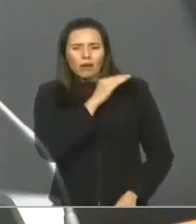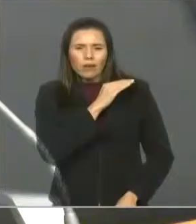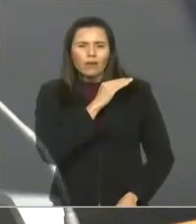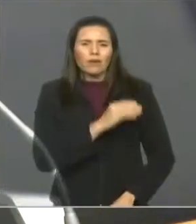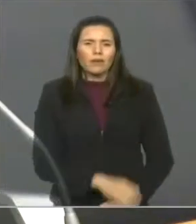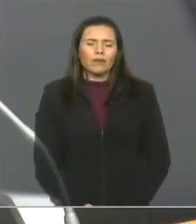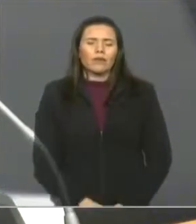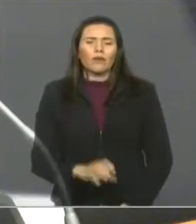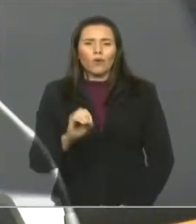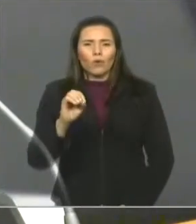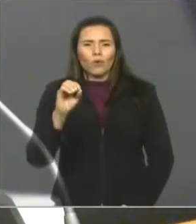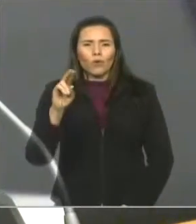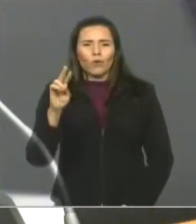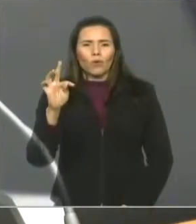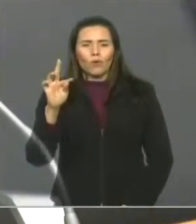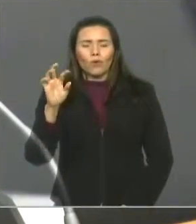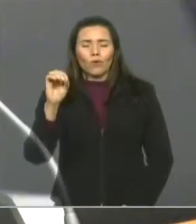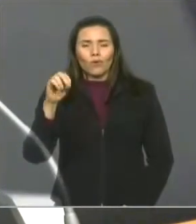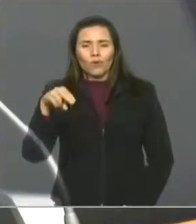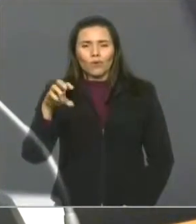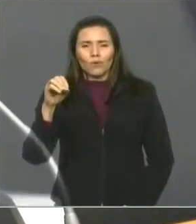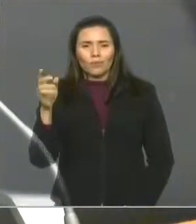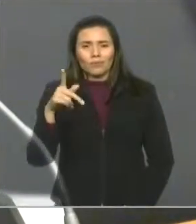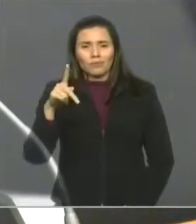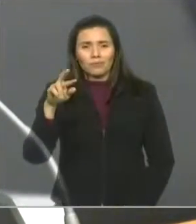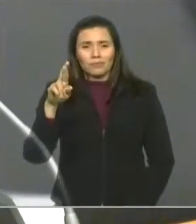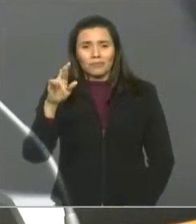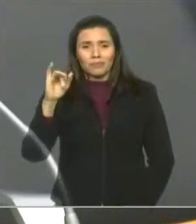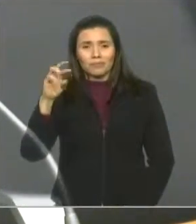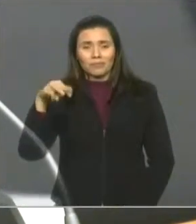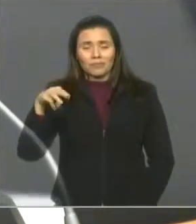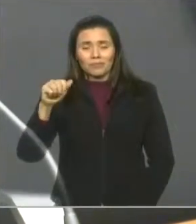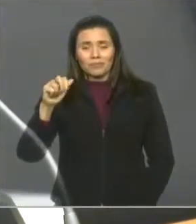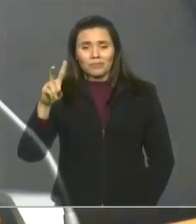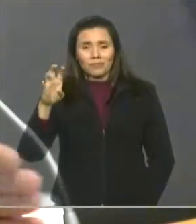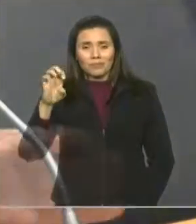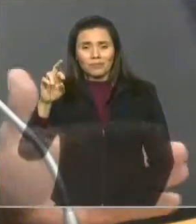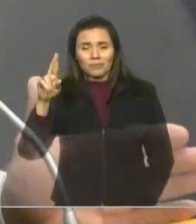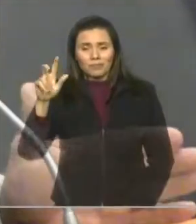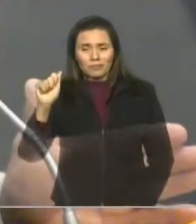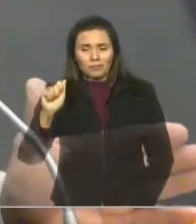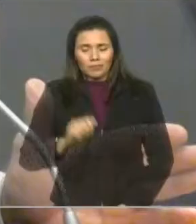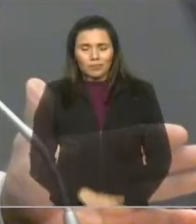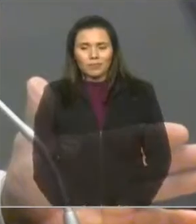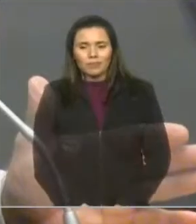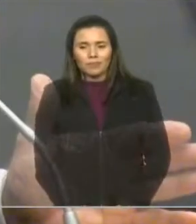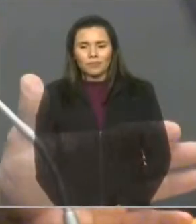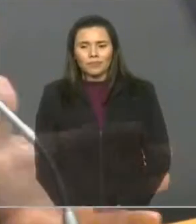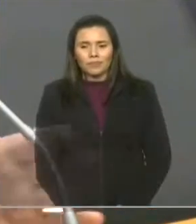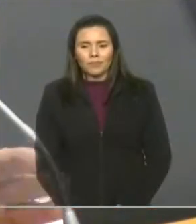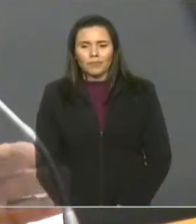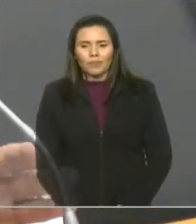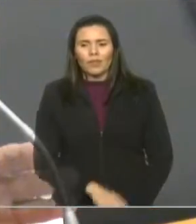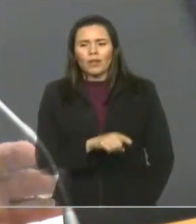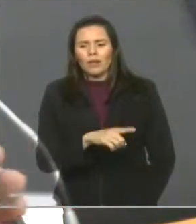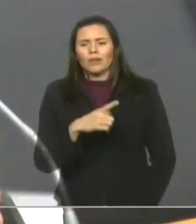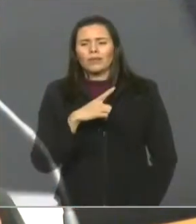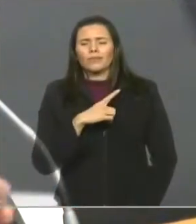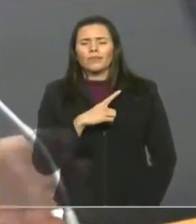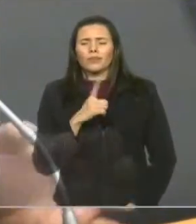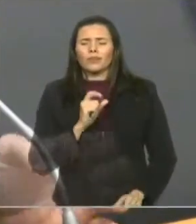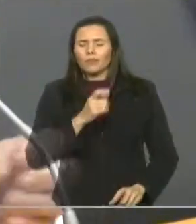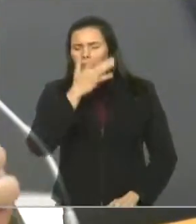público, mas o agente financiador, a Caixa Econômica, ela tem um quadro lá de engenharia